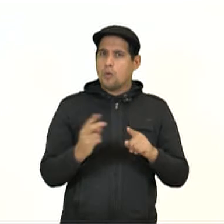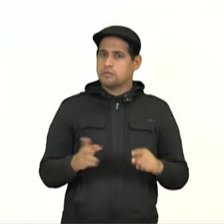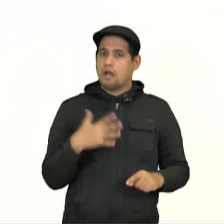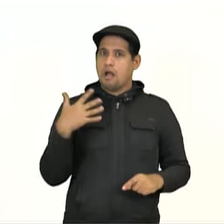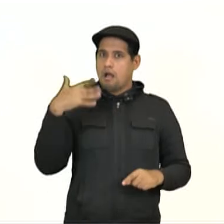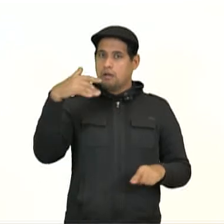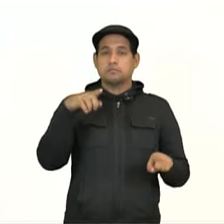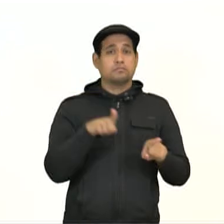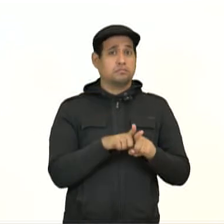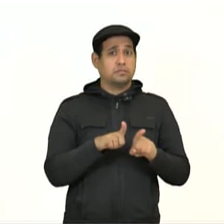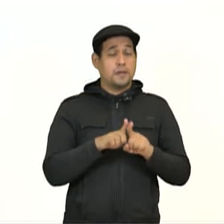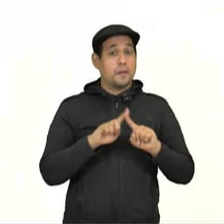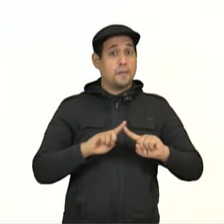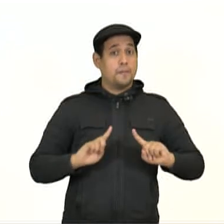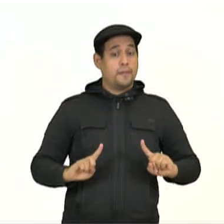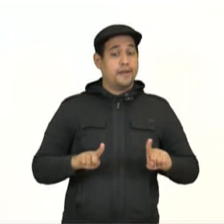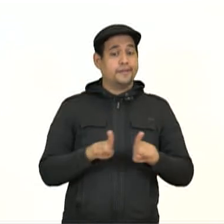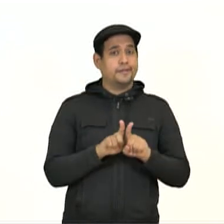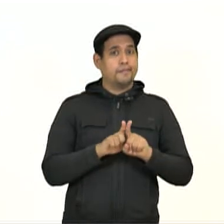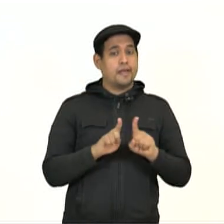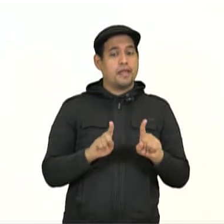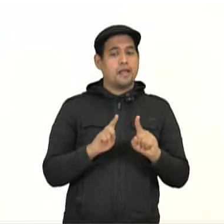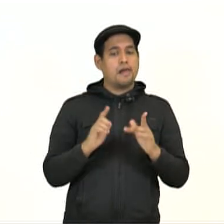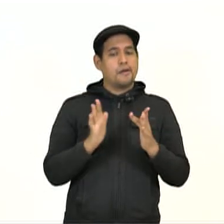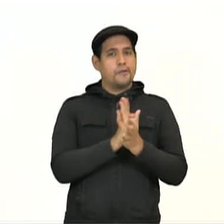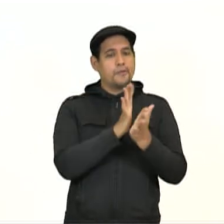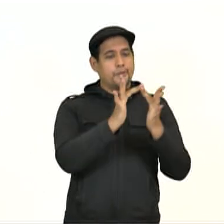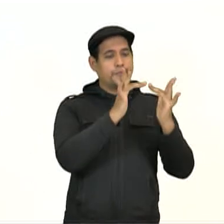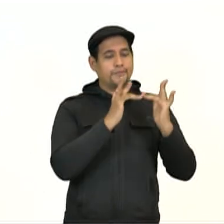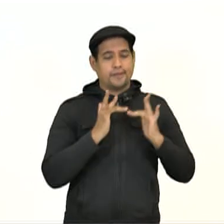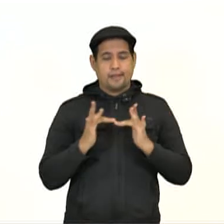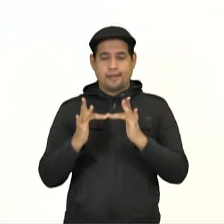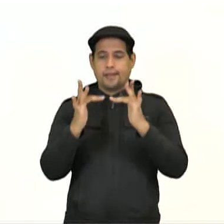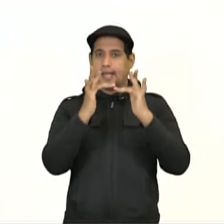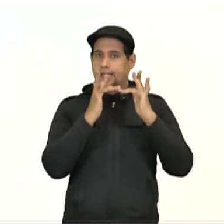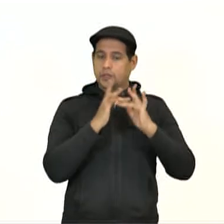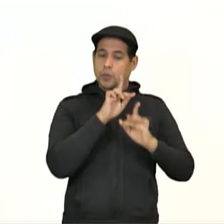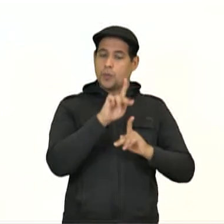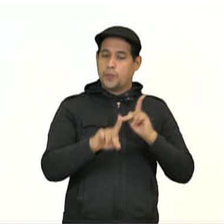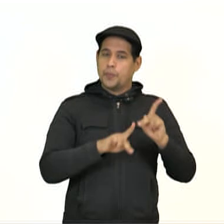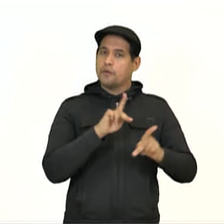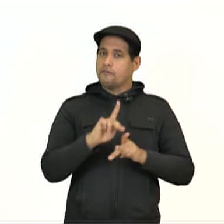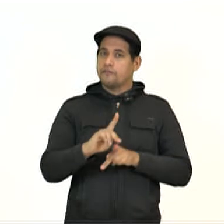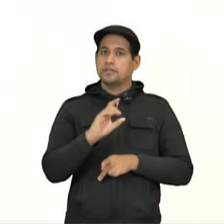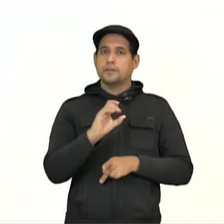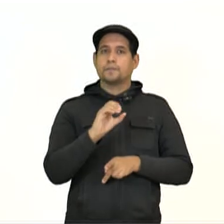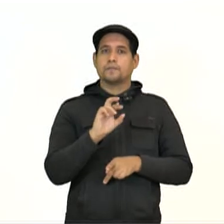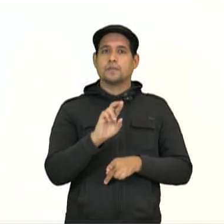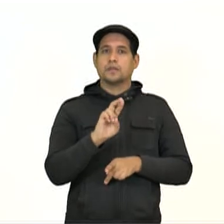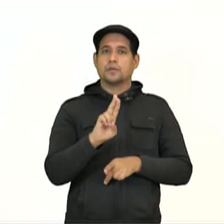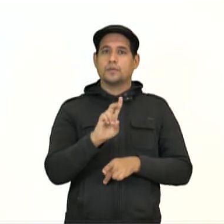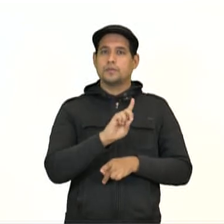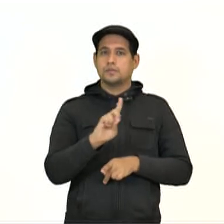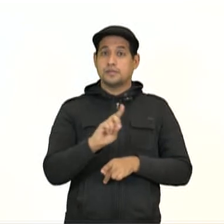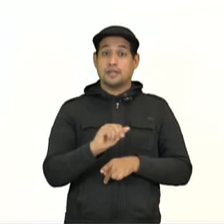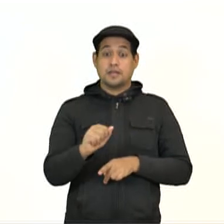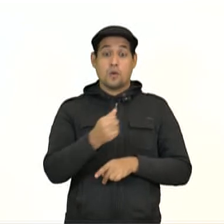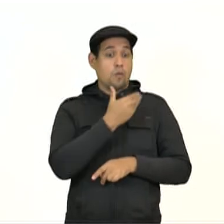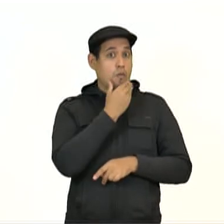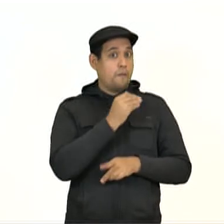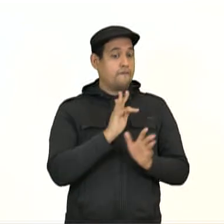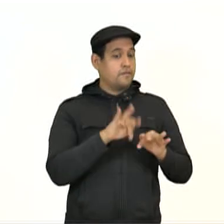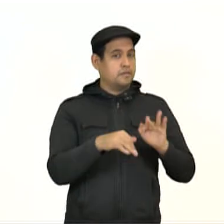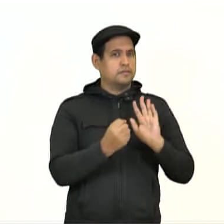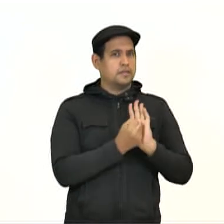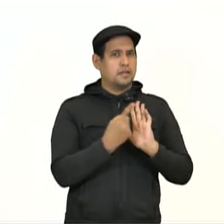luxo, em parte devido ao contato com outros povos decorrente das cruzadas. O homem, no final do século XIV,